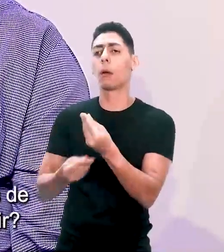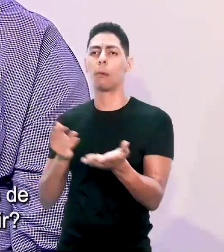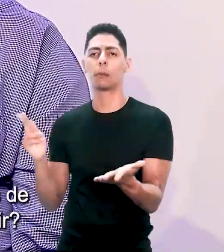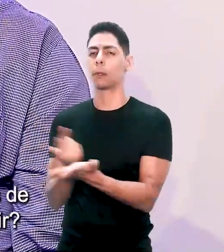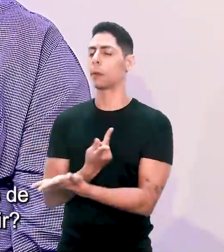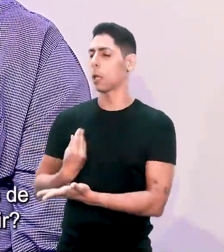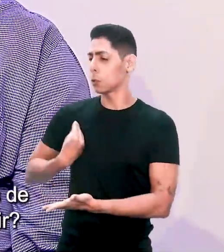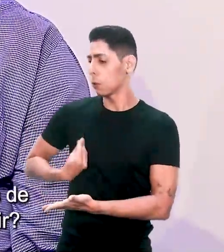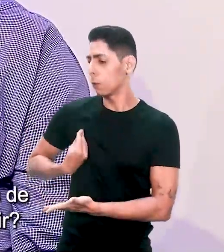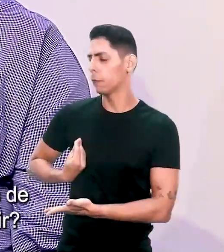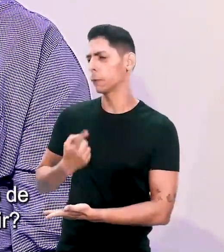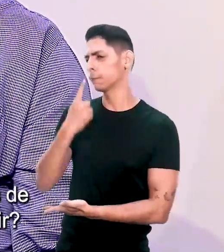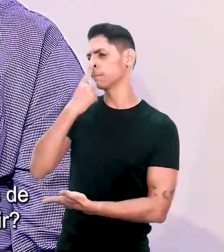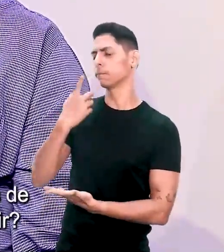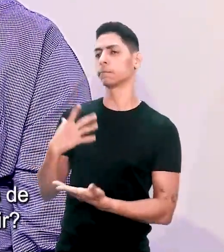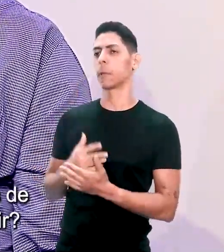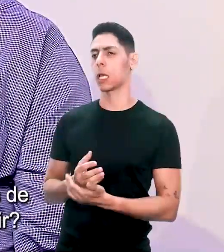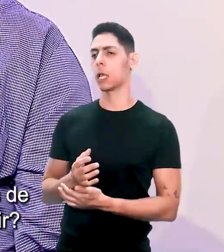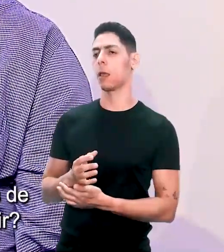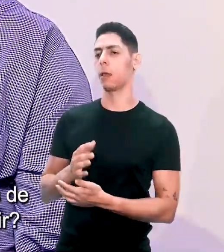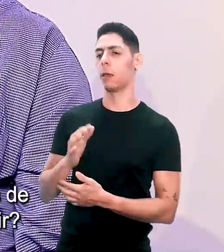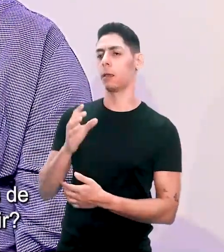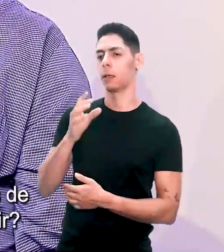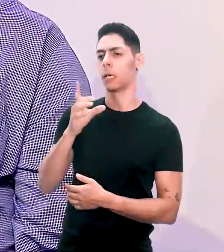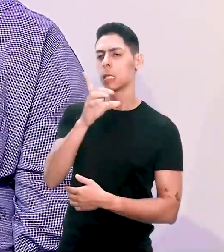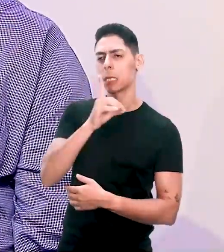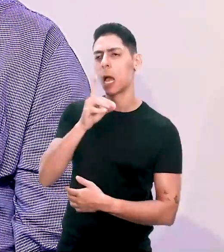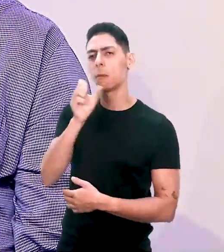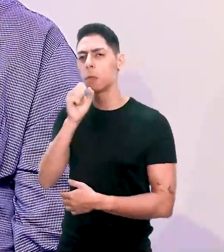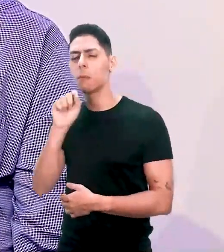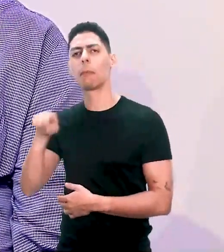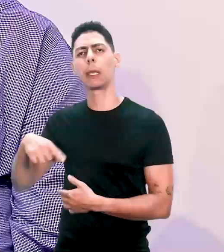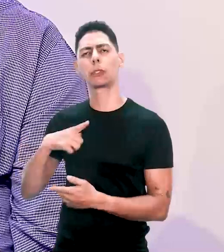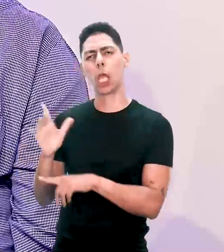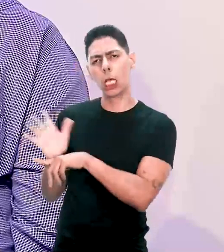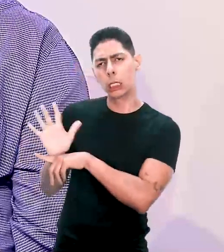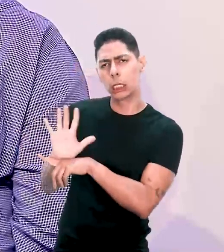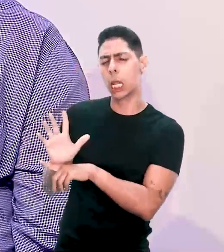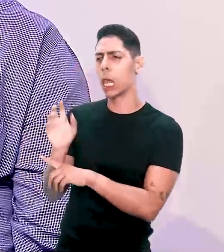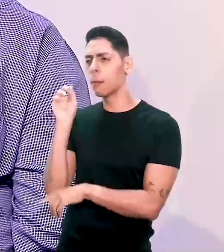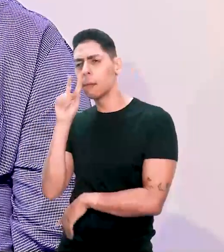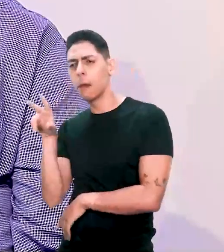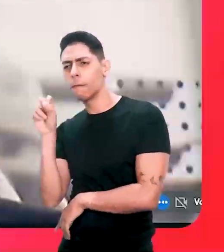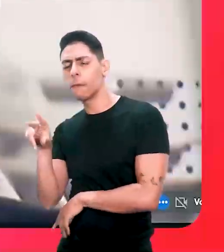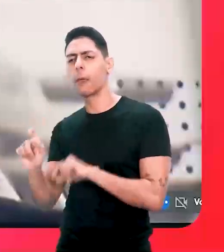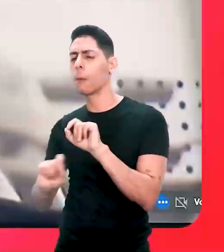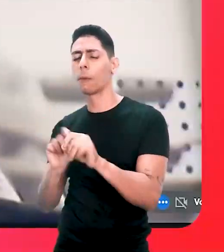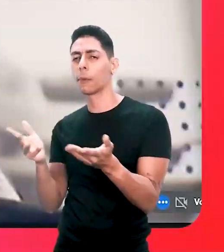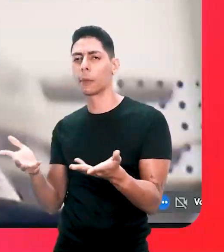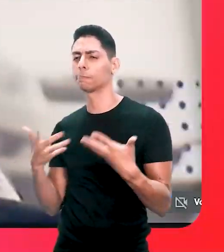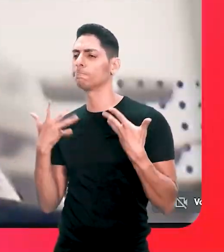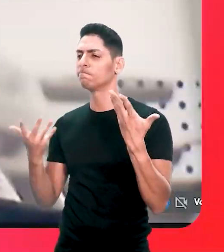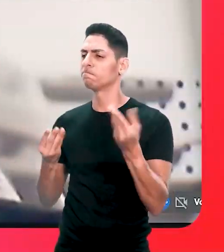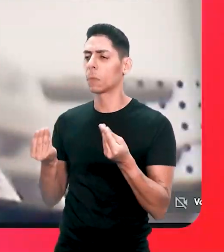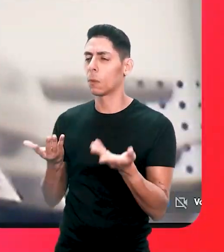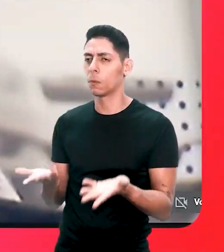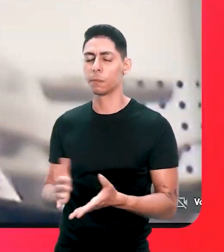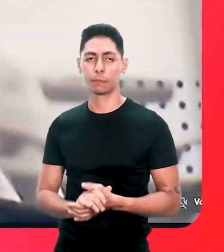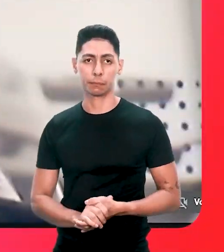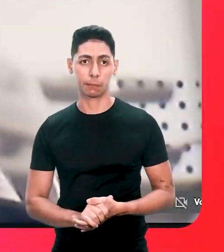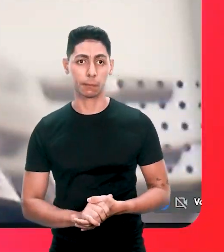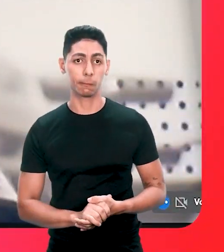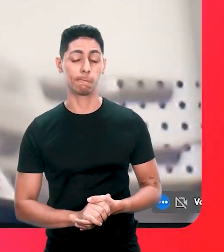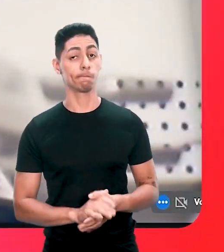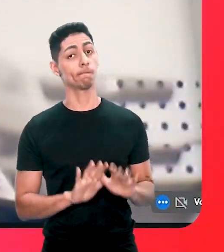que vocês faziam nos finais de semana? Tinha um cineminha para assistir? Como é que era lá em Porto Alegre? Olha,